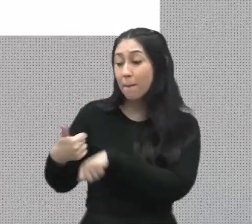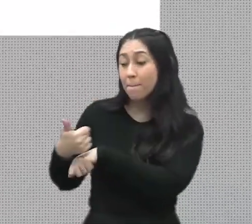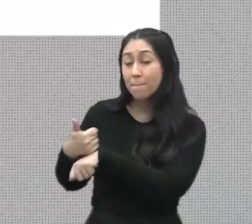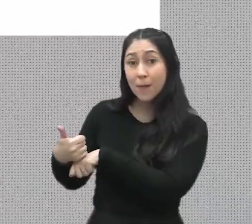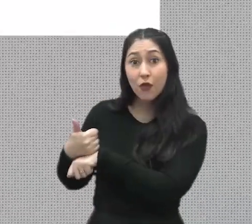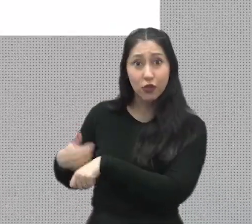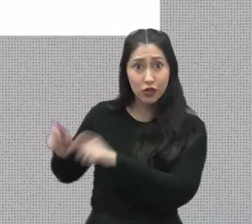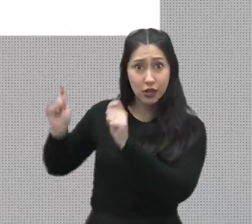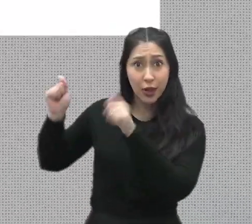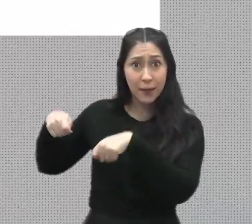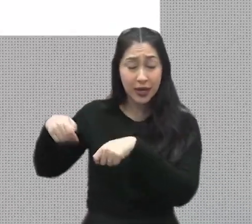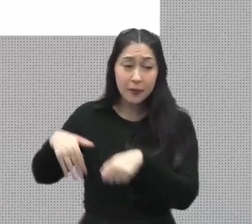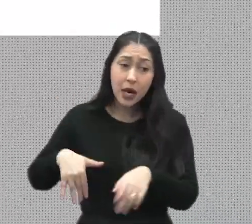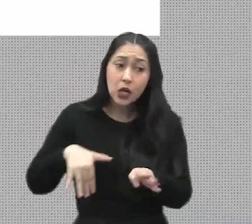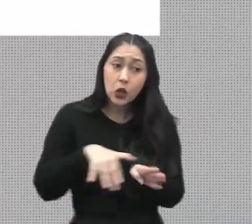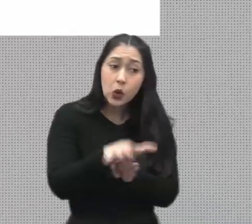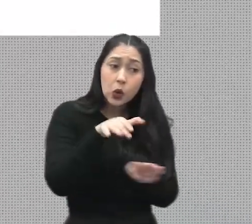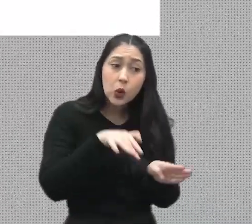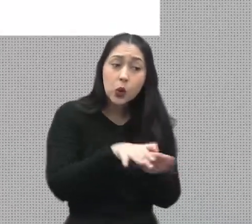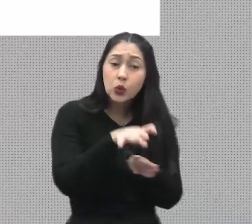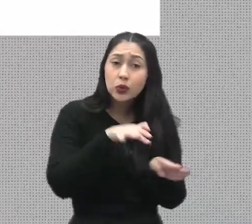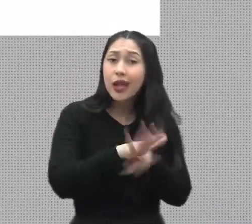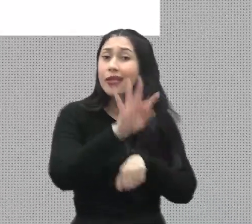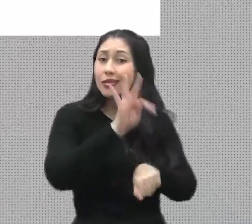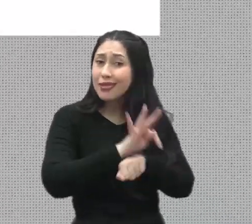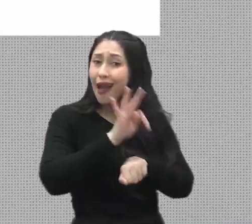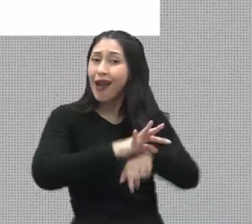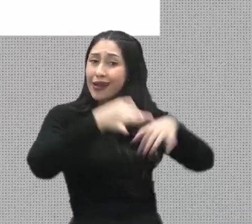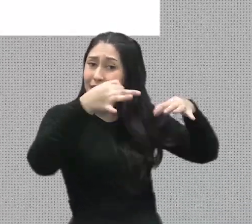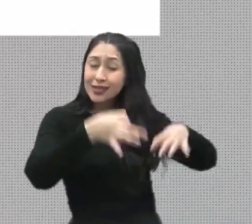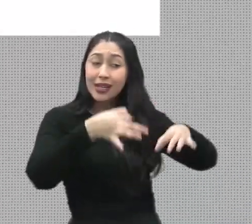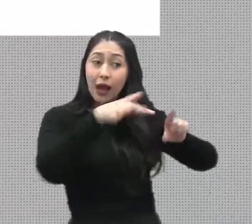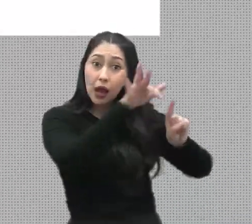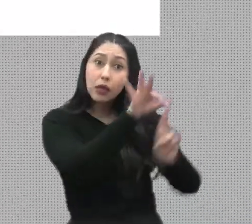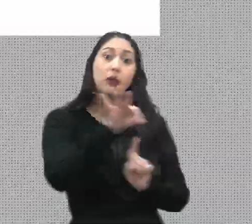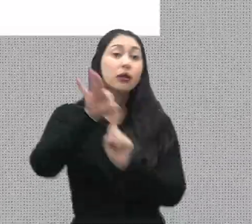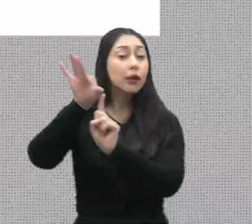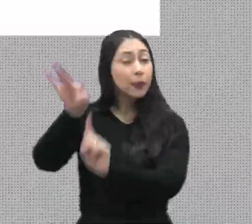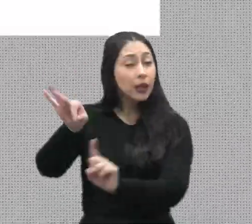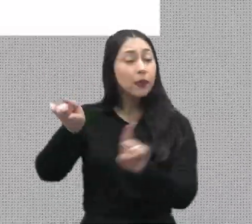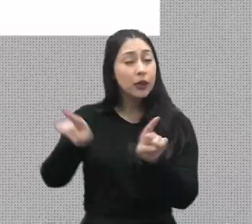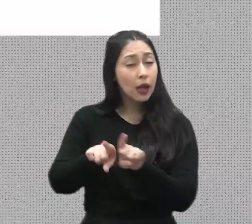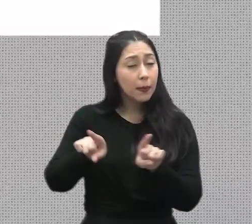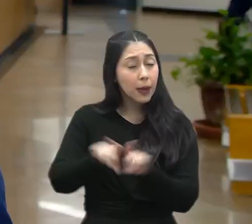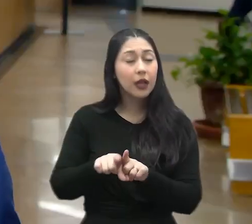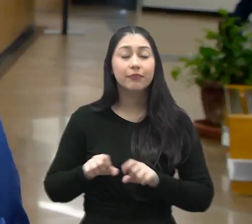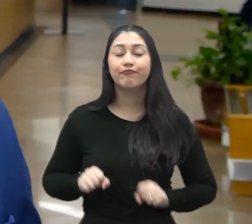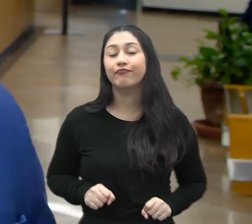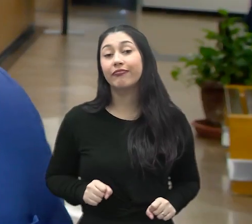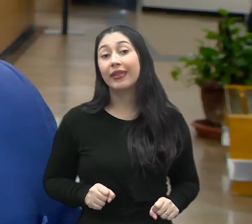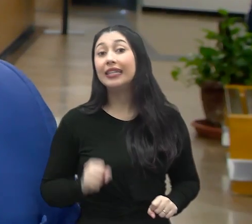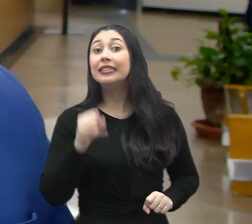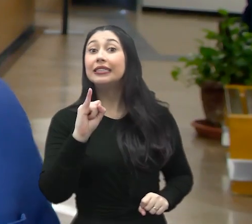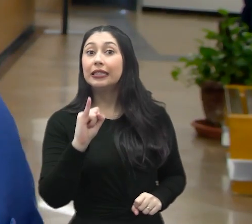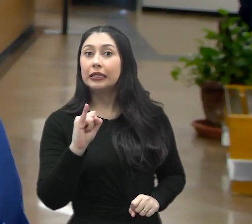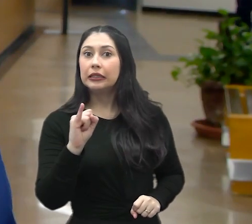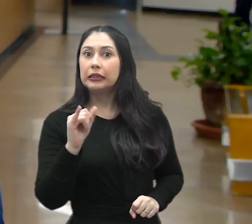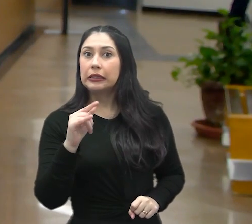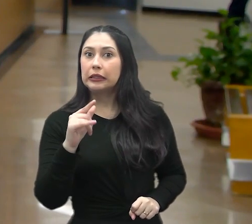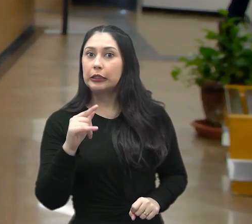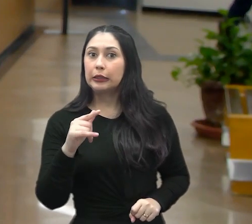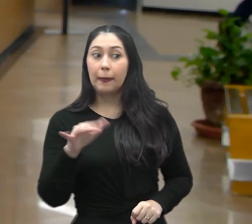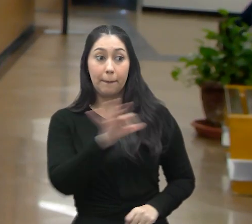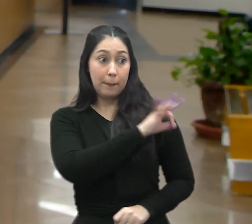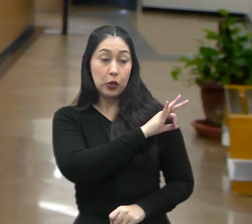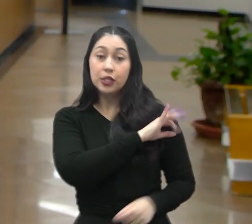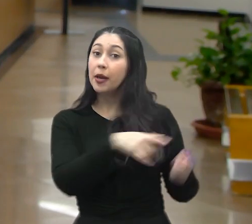capacitados para orientar com técnicas de regulação sensorial e encaminhamentos para os serviços especializados. Veja bem, quando a gente tem uma